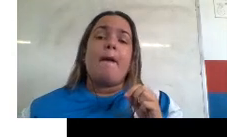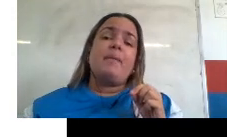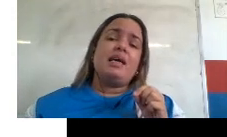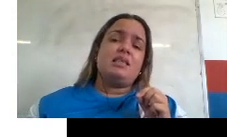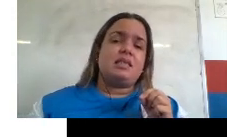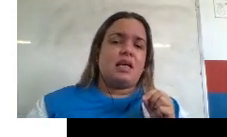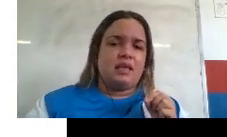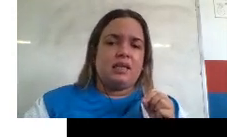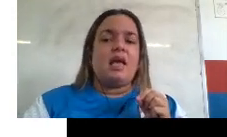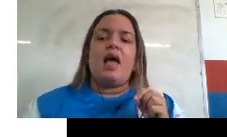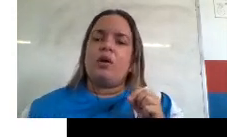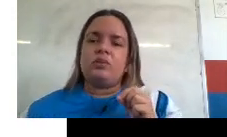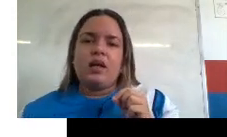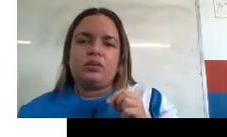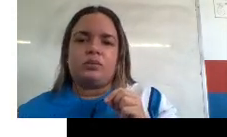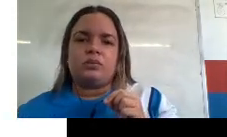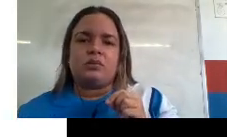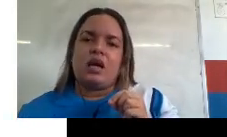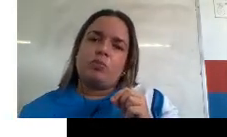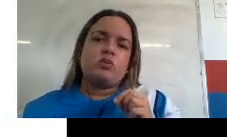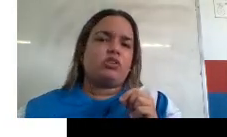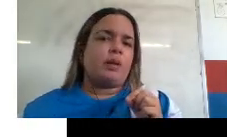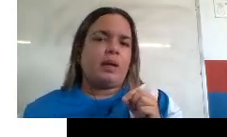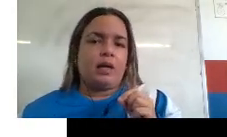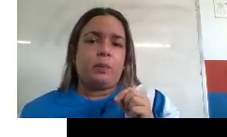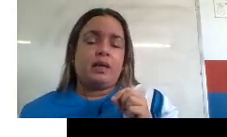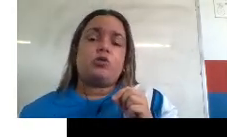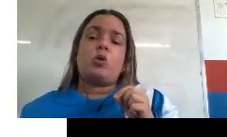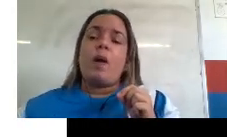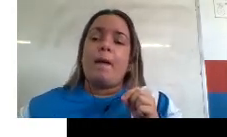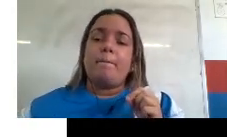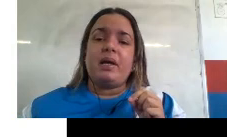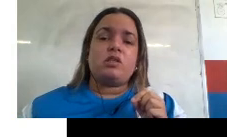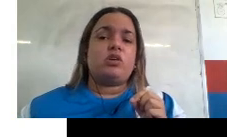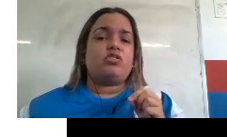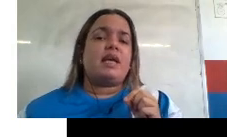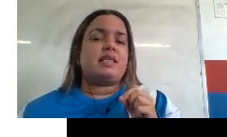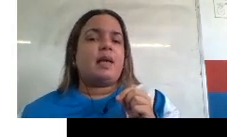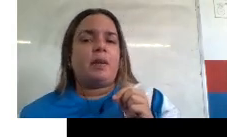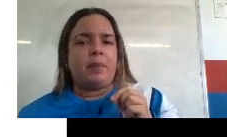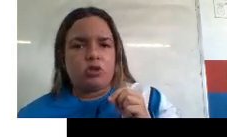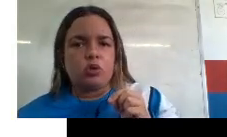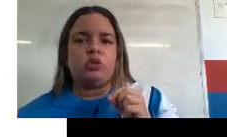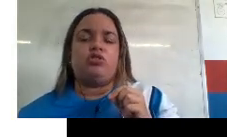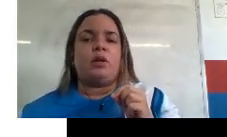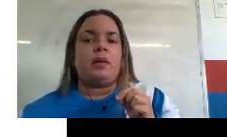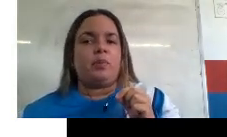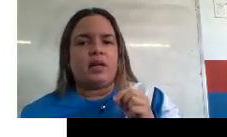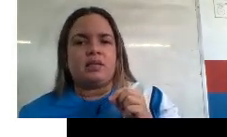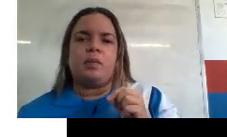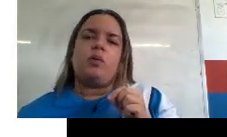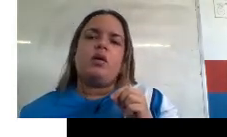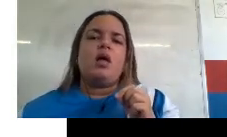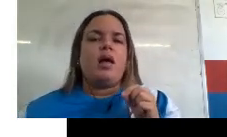aposentadoria. Mas isso aí é um direito. As pessoas trabalharam para isso. Pessoas que recebem pensões também,